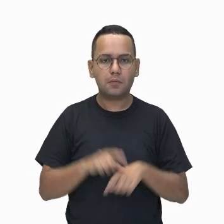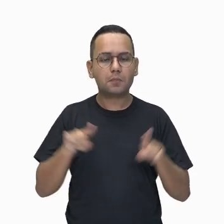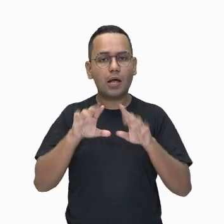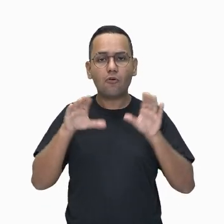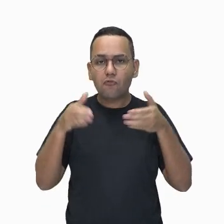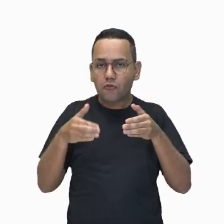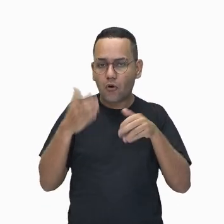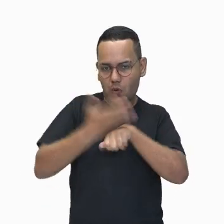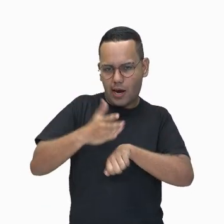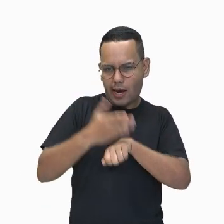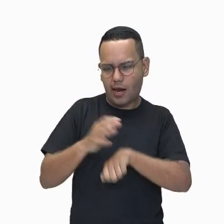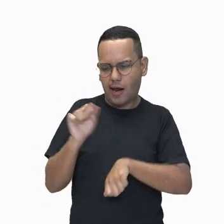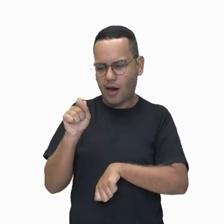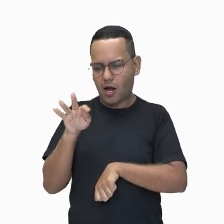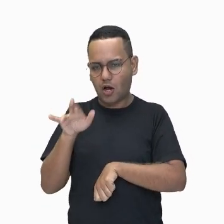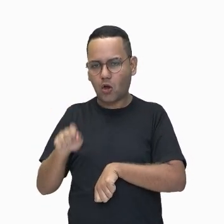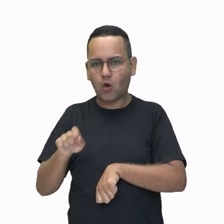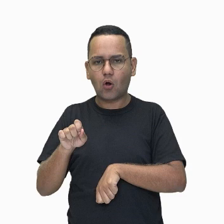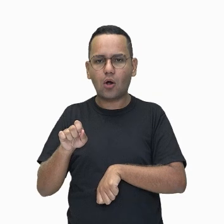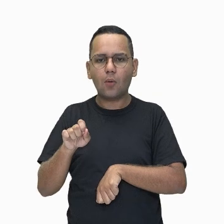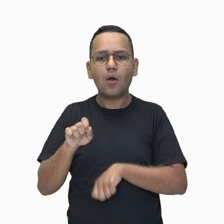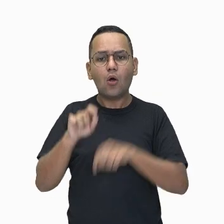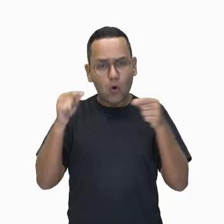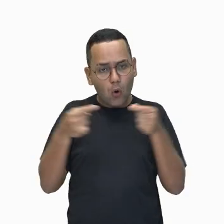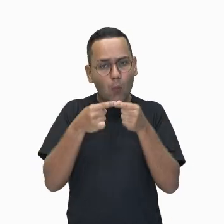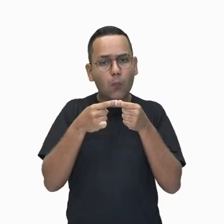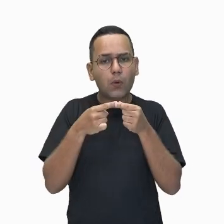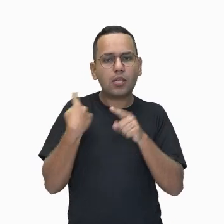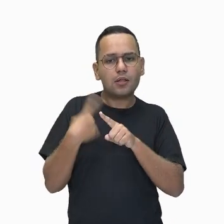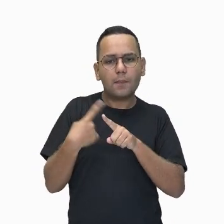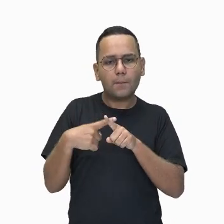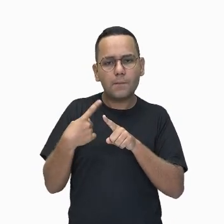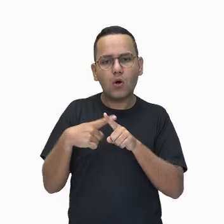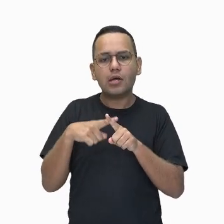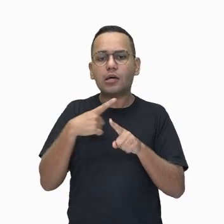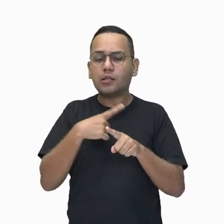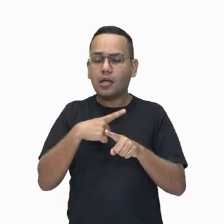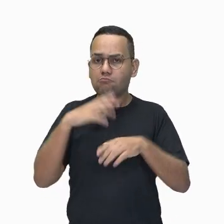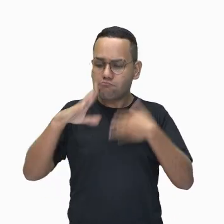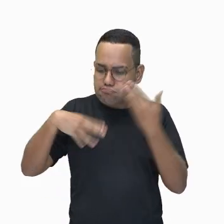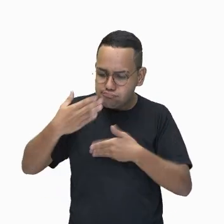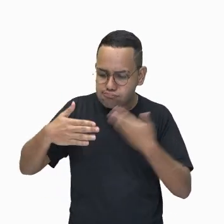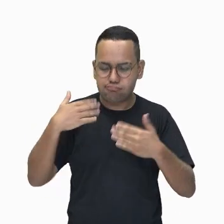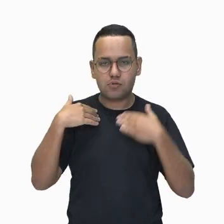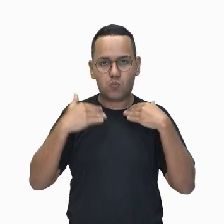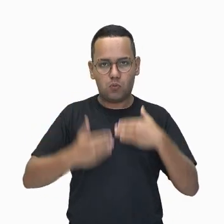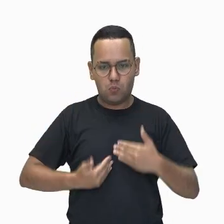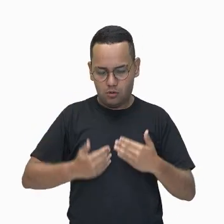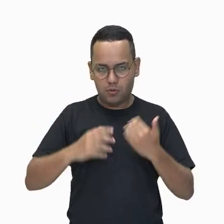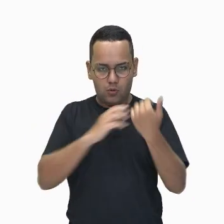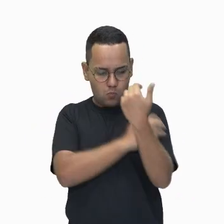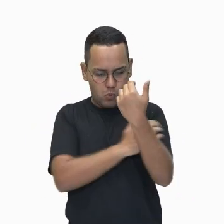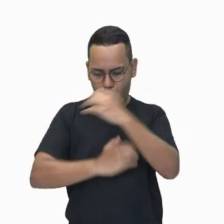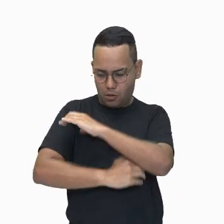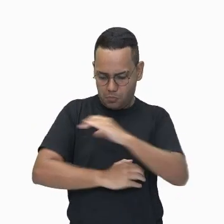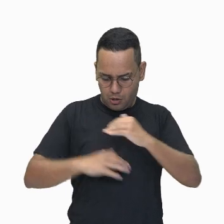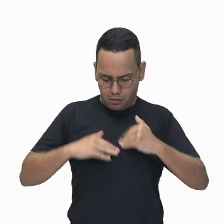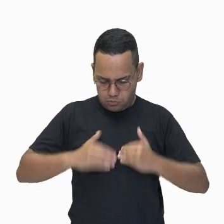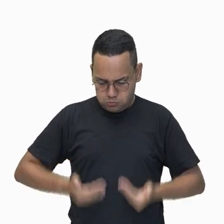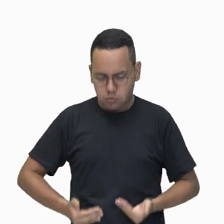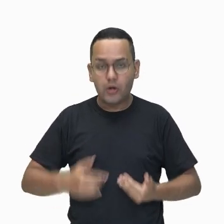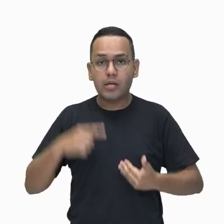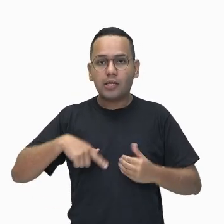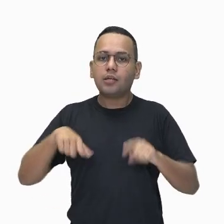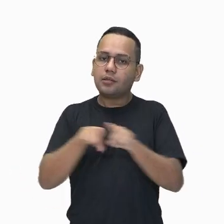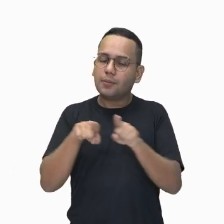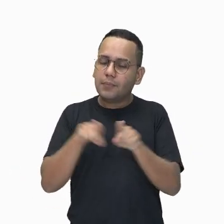for ganhar massa muscular, tendo em vista que ele tem essa capacidade metabólica aí de o metabolismo mais acelerado,